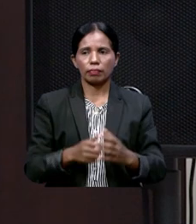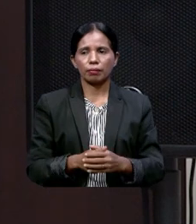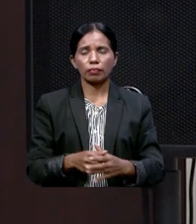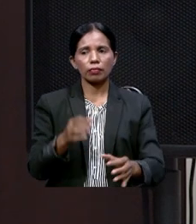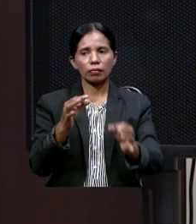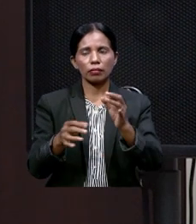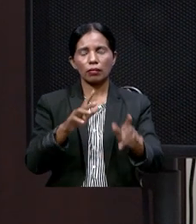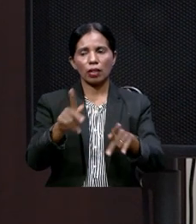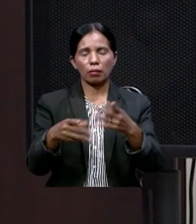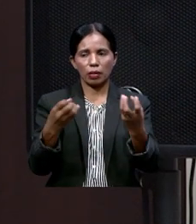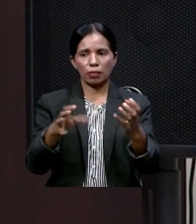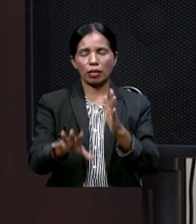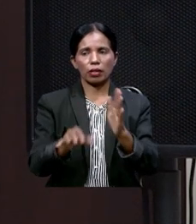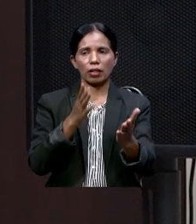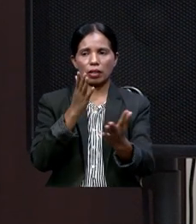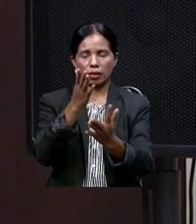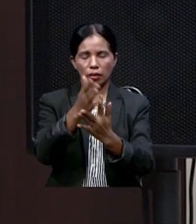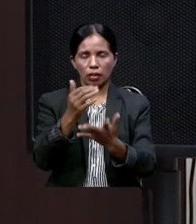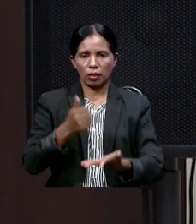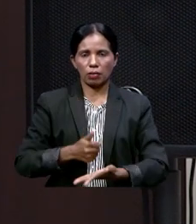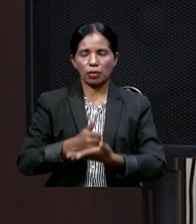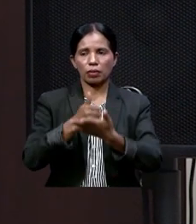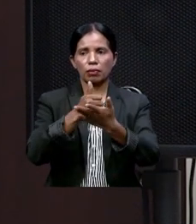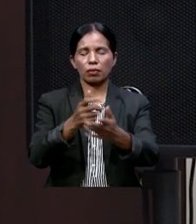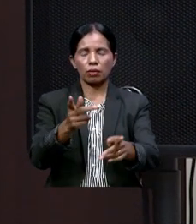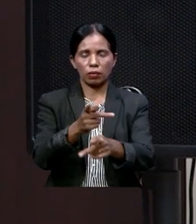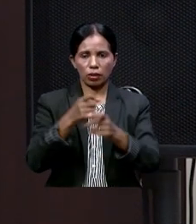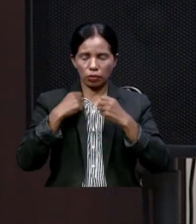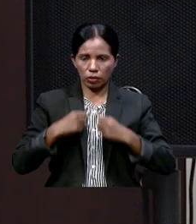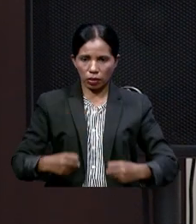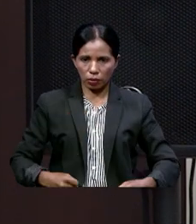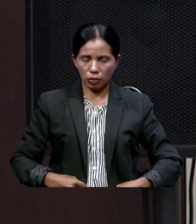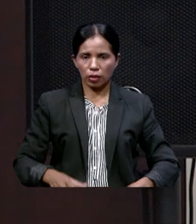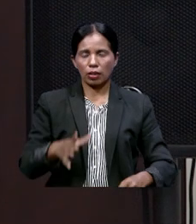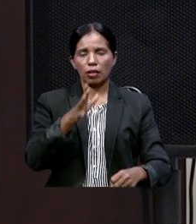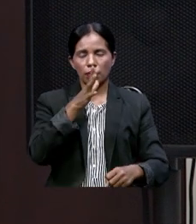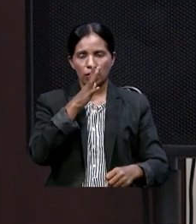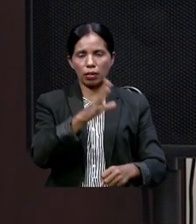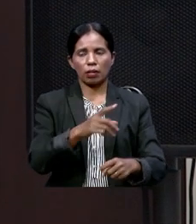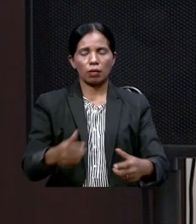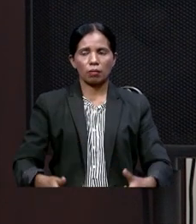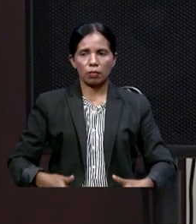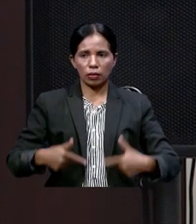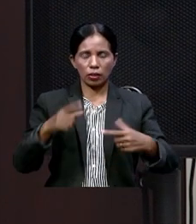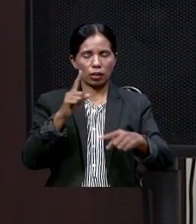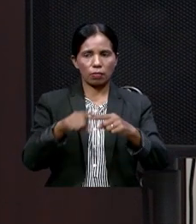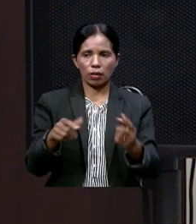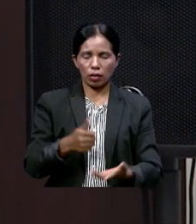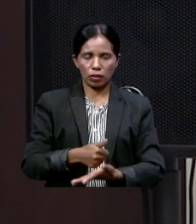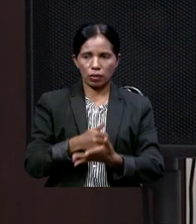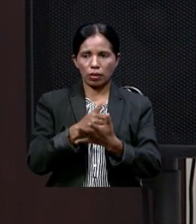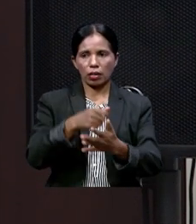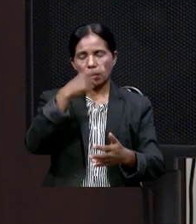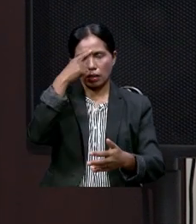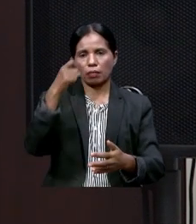ema barak hetan asesu ba atendimentu kuidadu saudinian, moris labele salva.